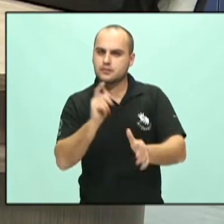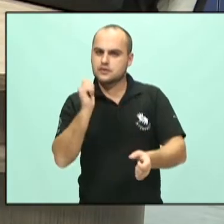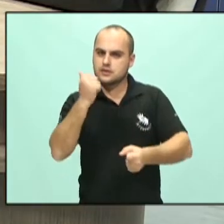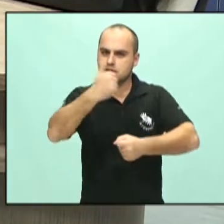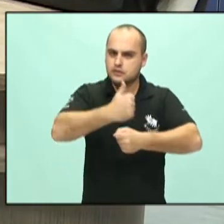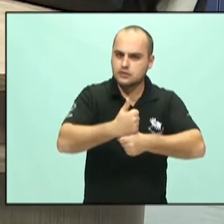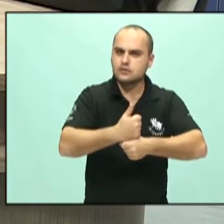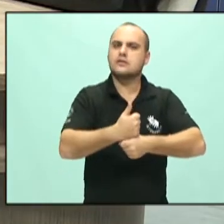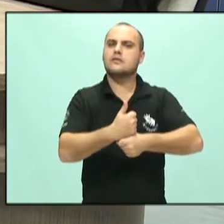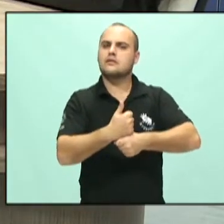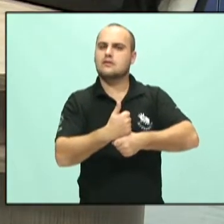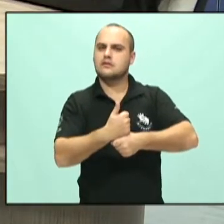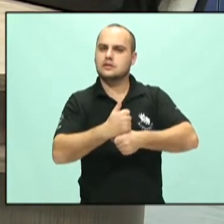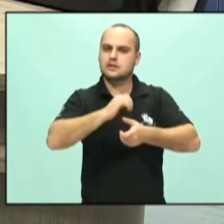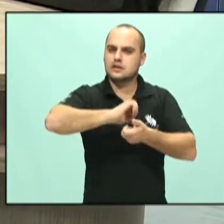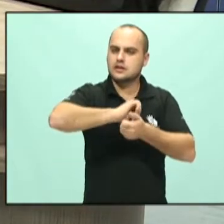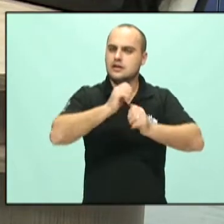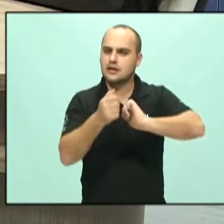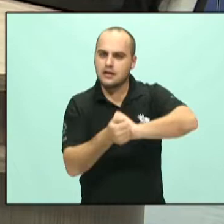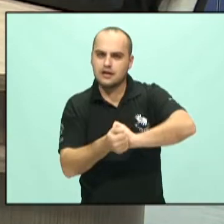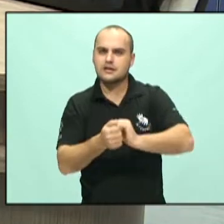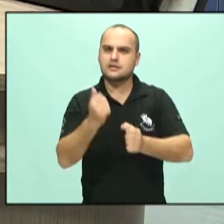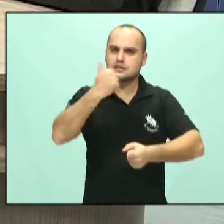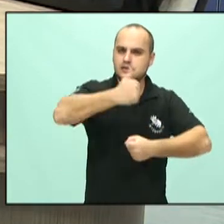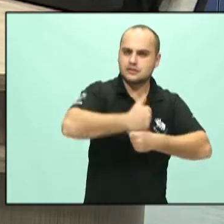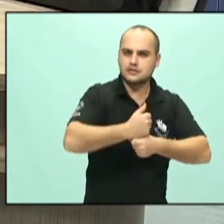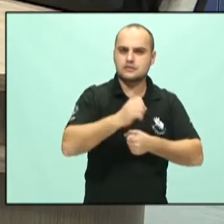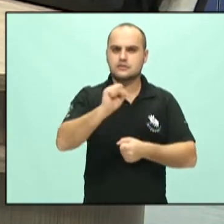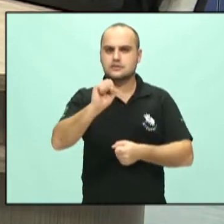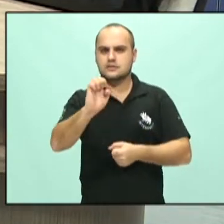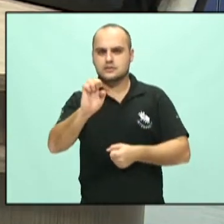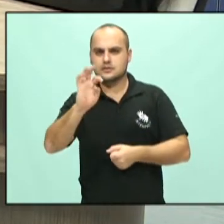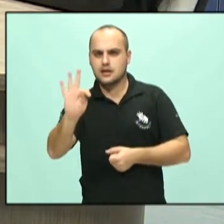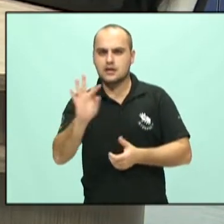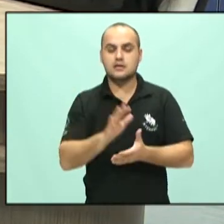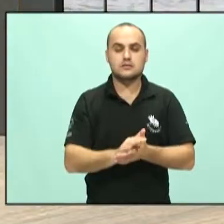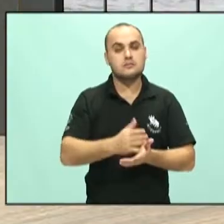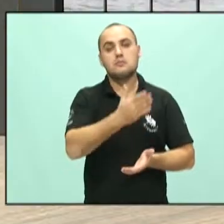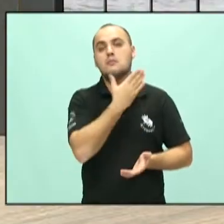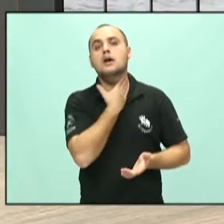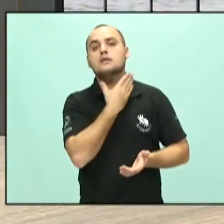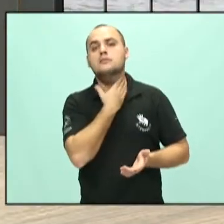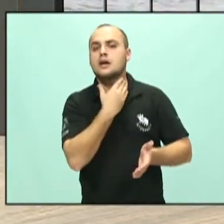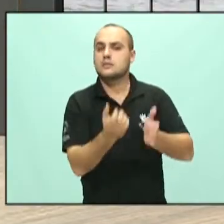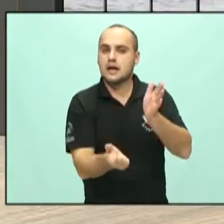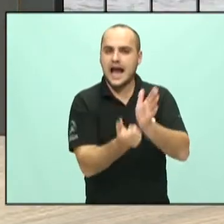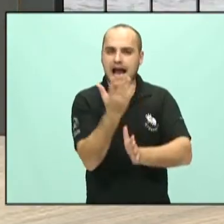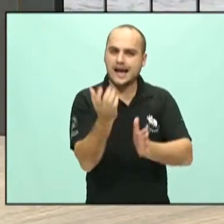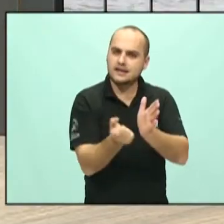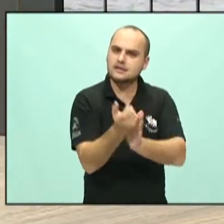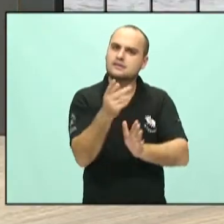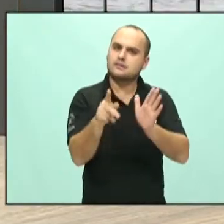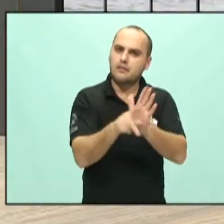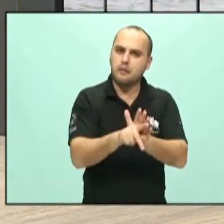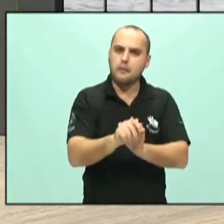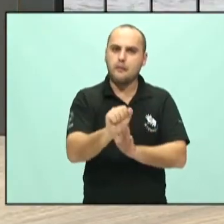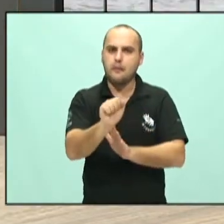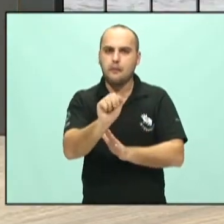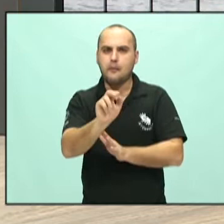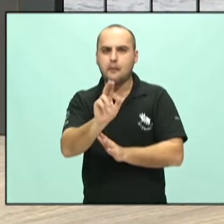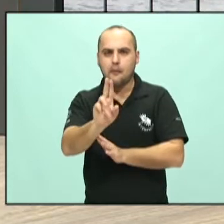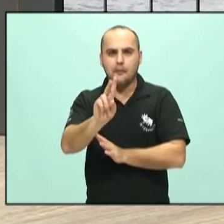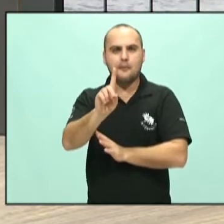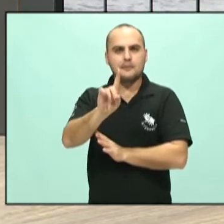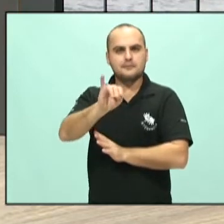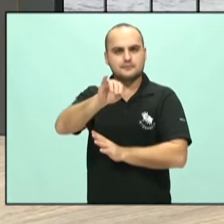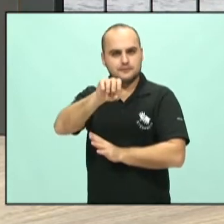direção de arte, questão de palestras, vamos ter bate-papo sobre produção mesmo no audiovisual, com o pessoal desse ramo